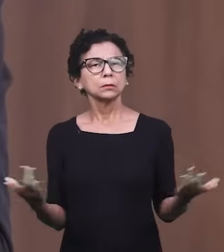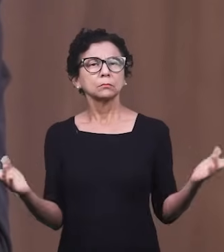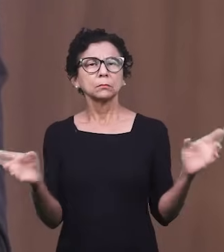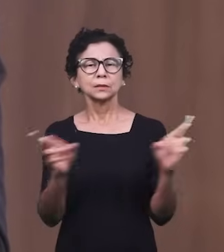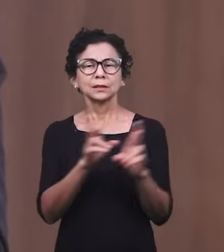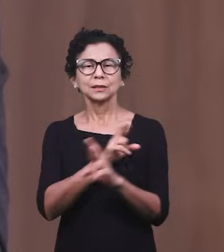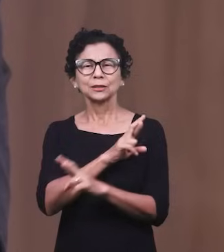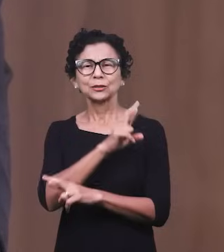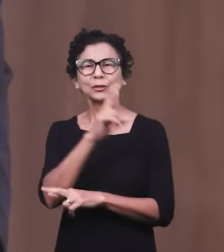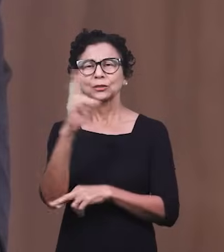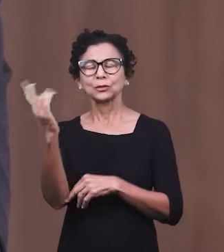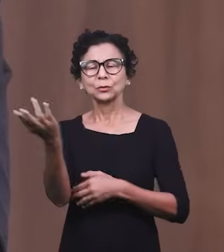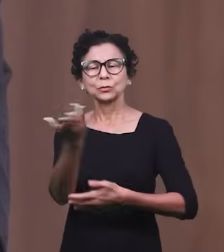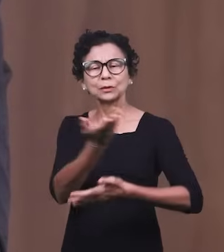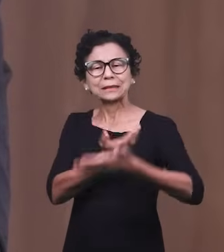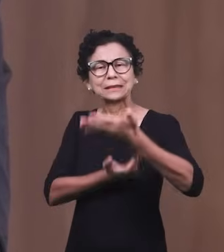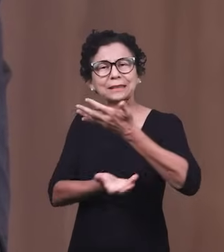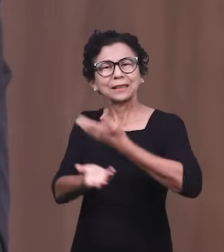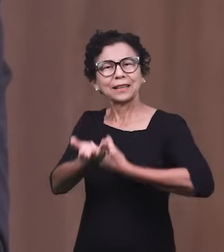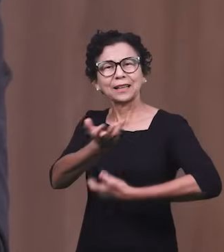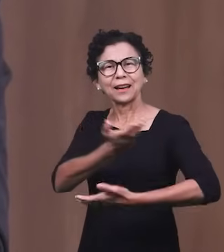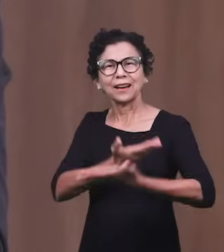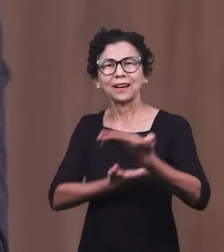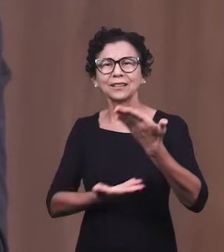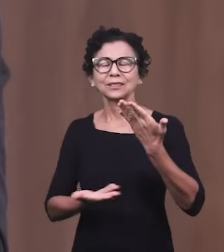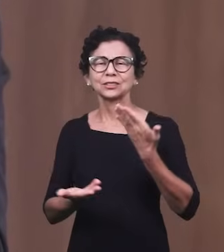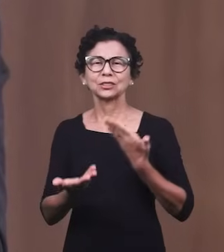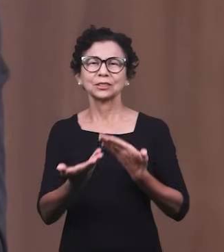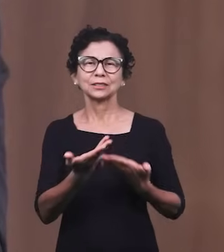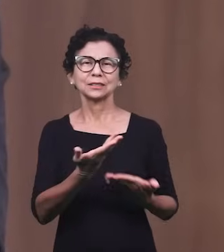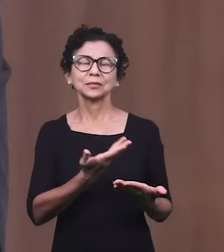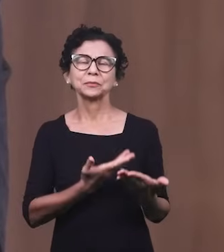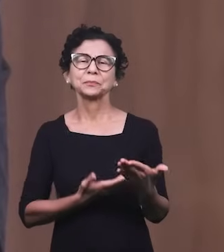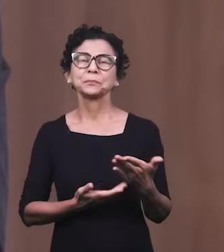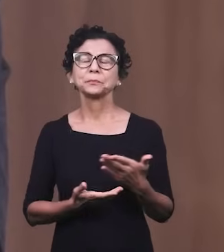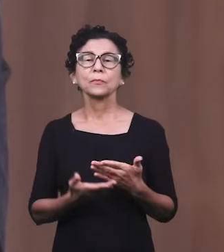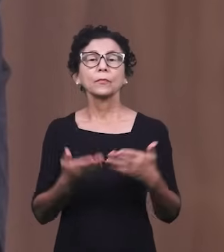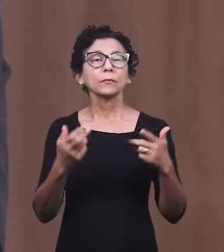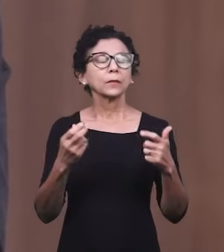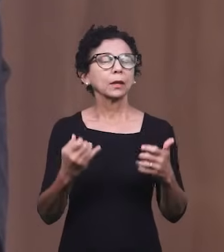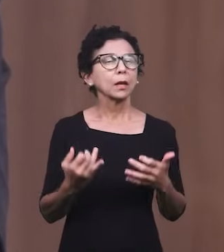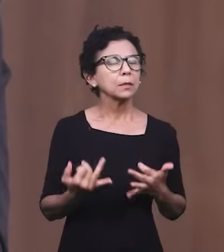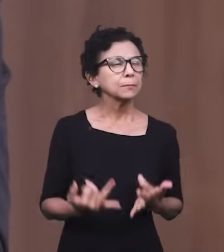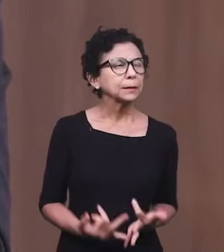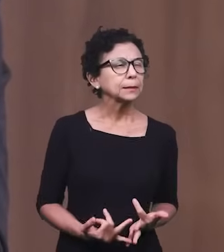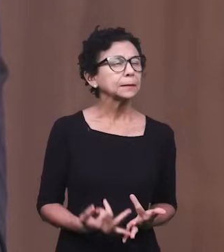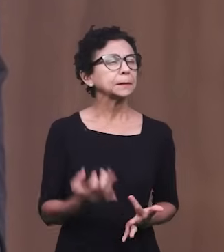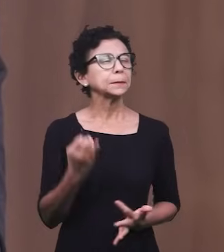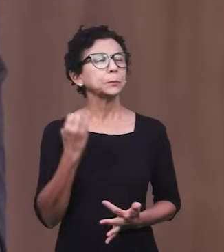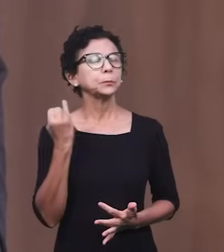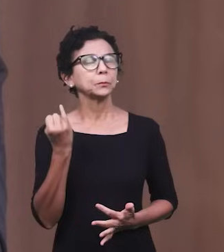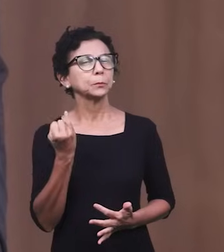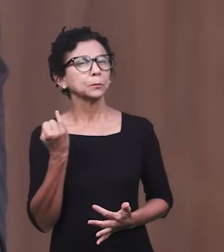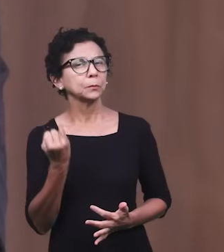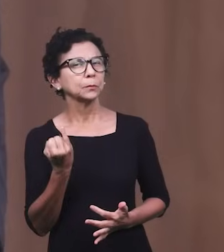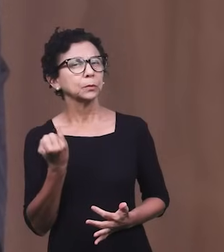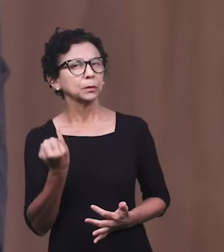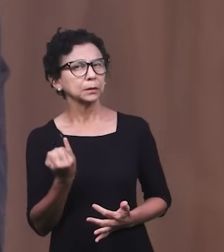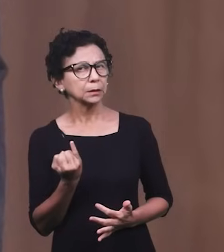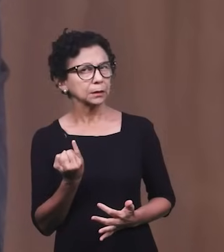são harmônicas Eu queria que a irmã pudesse falar um pouquinho para nós eh a respeito dessa importância